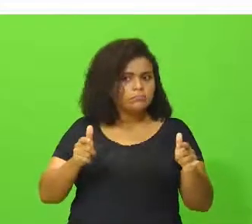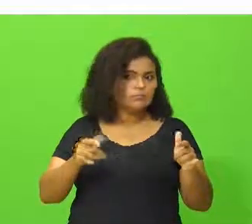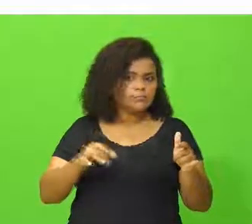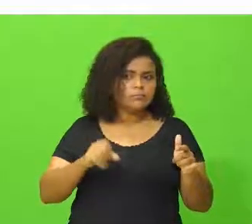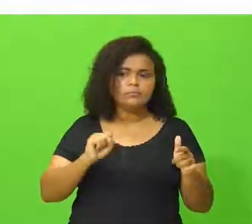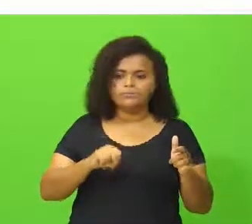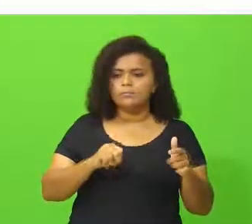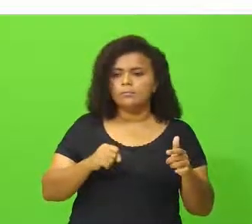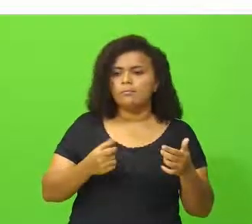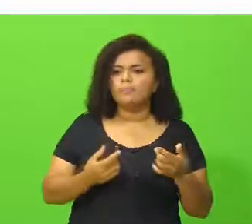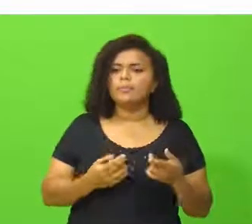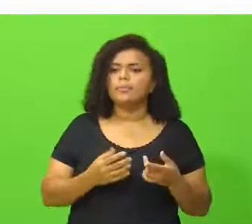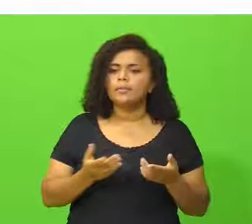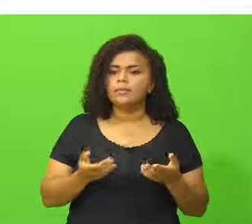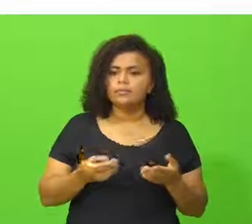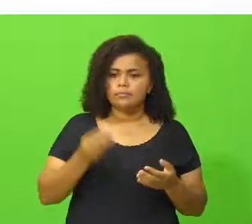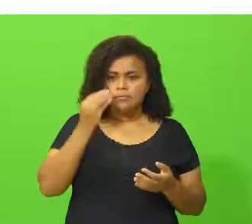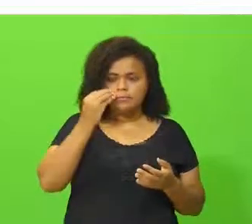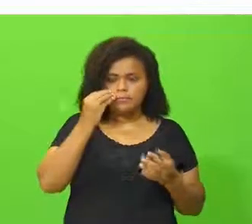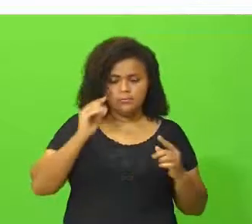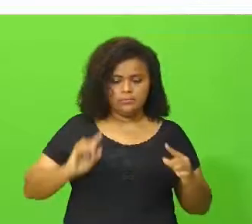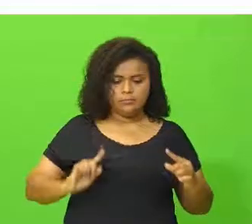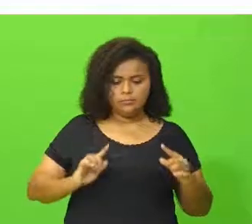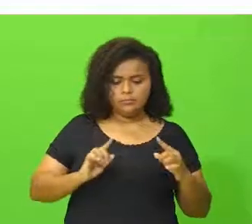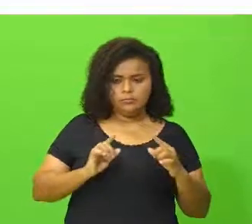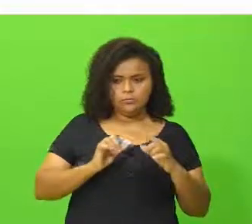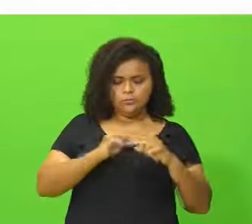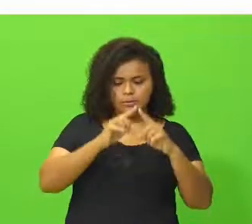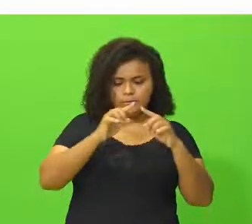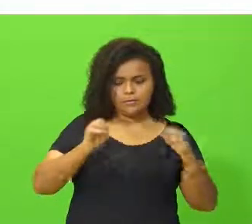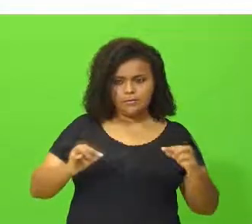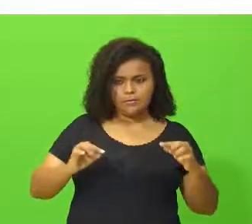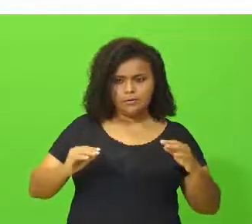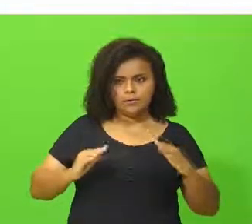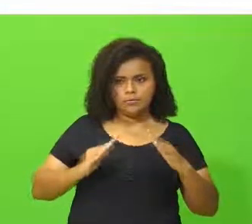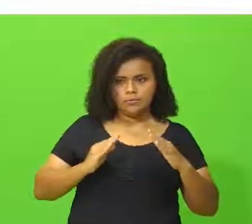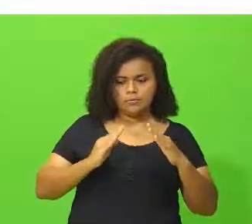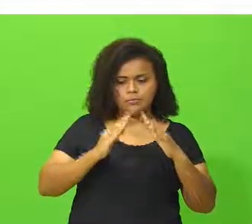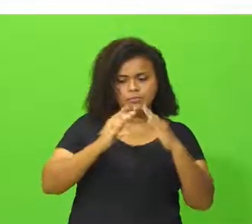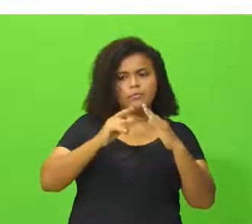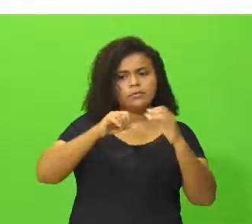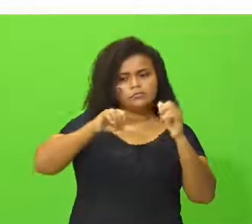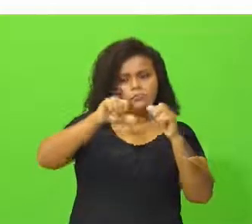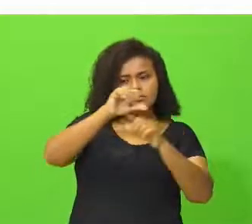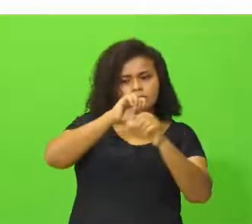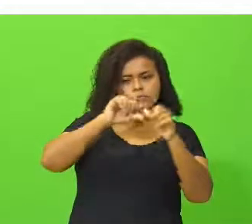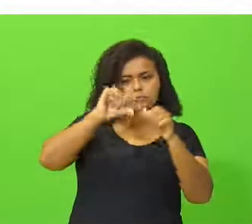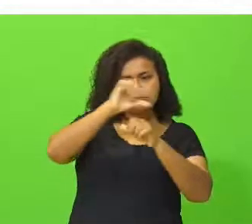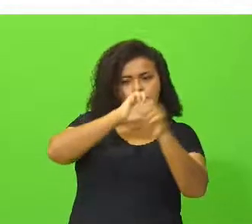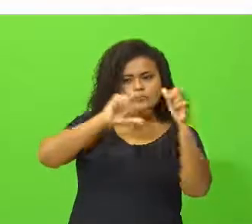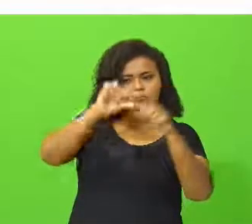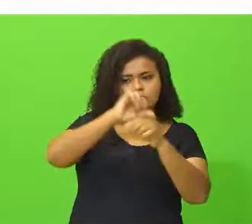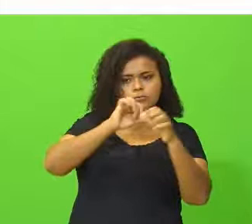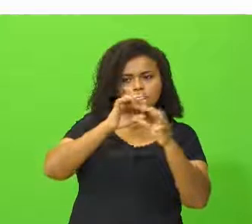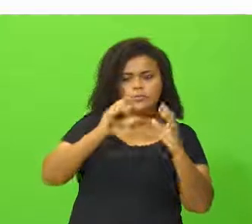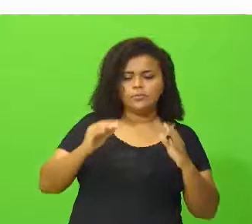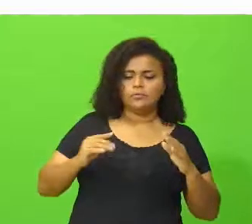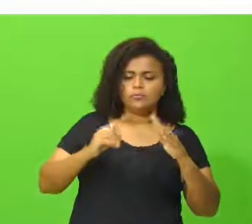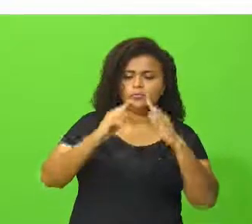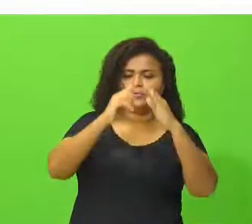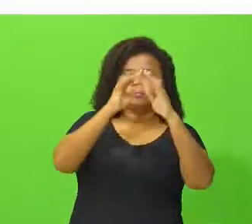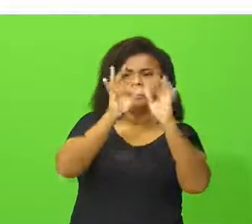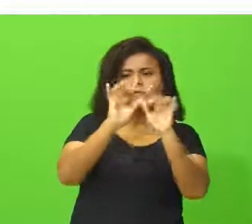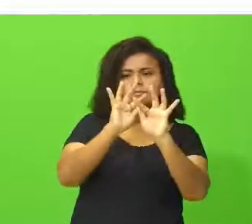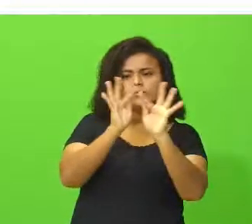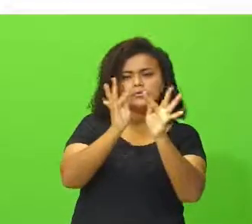vocês estão notando que a pirâmide, professor, ela tem algumas mudanças. Olha só o topo. O topo da pirâmide